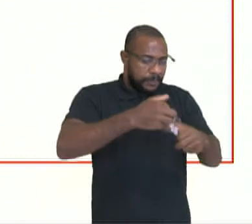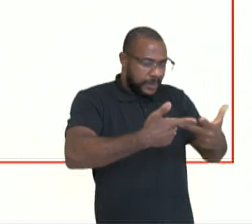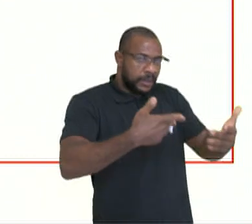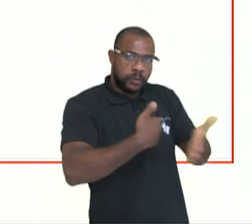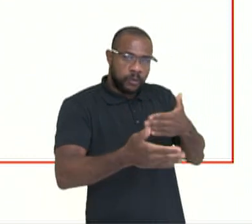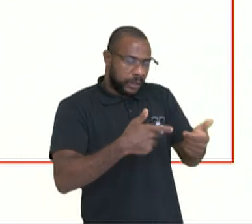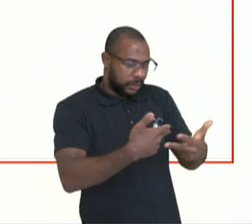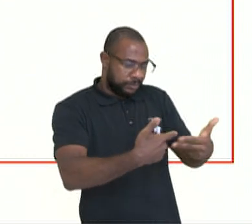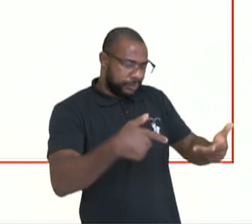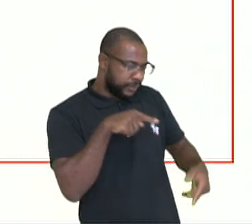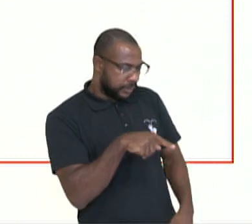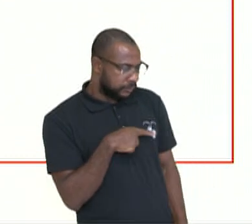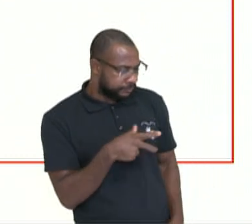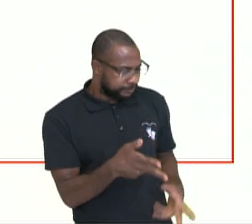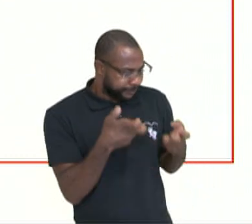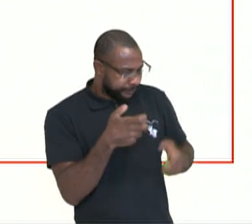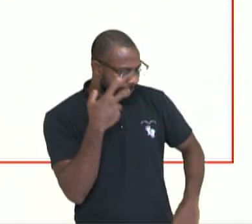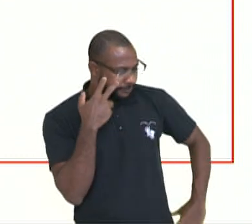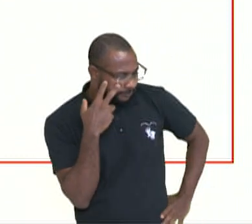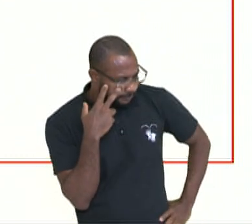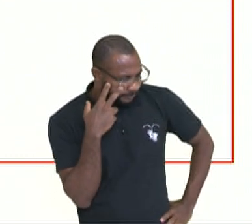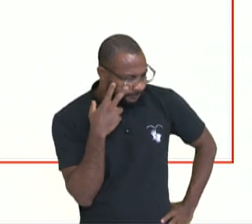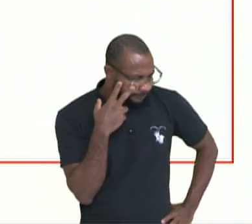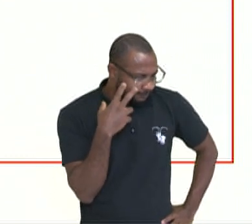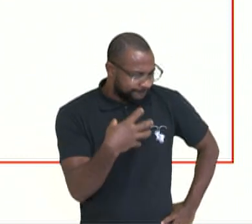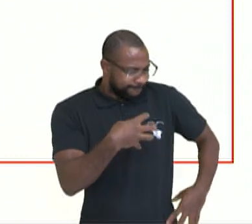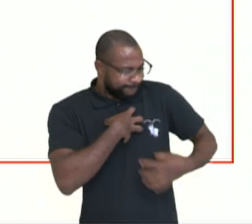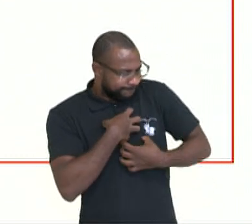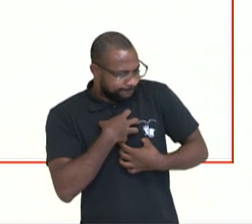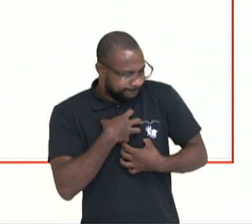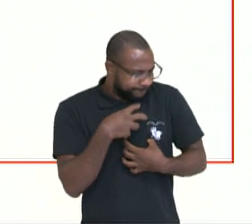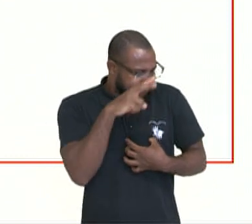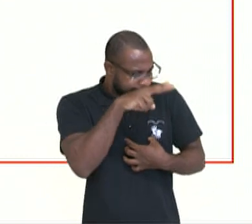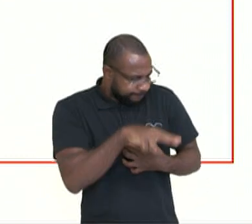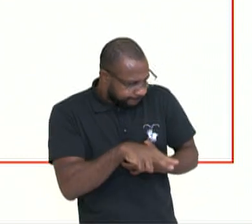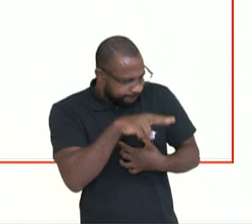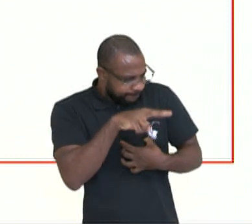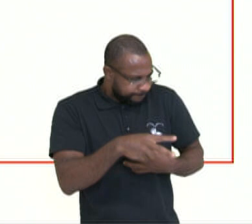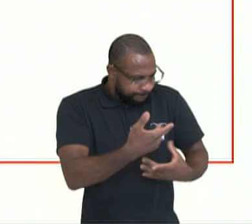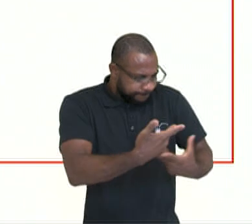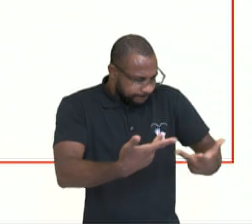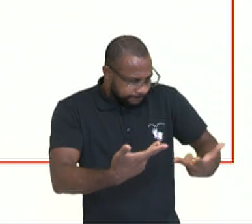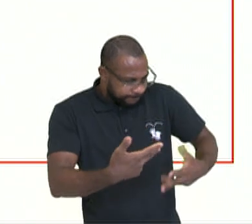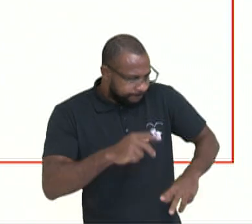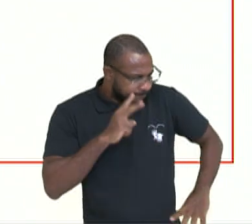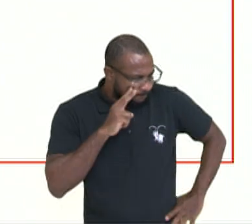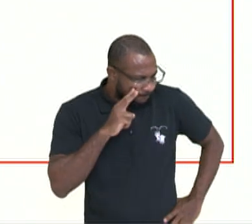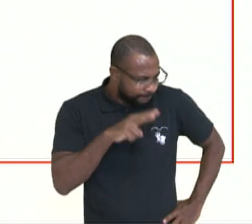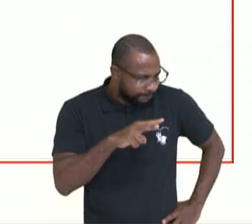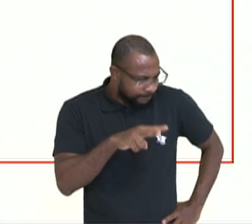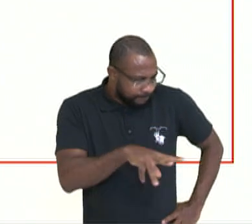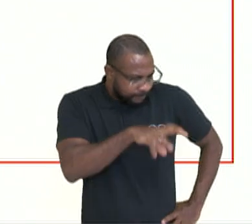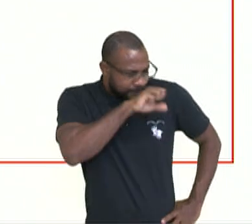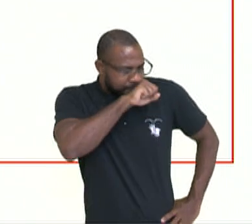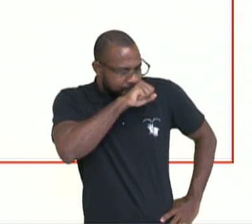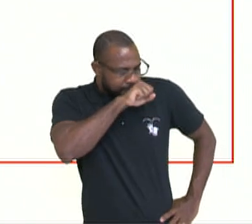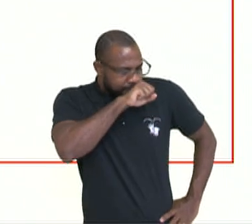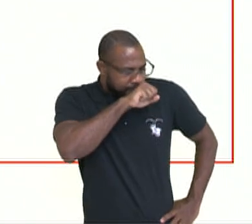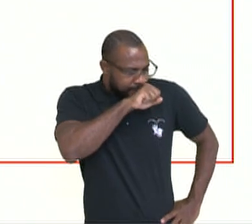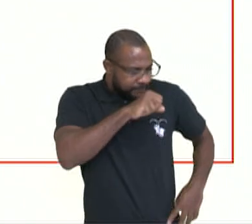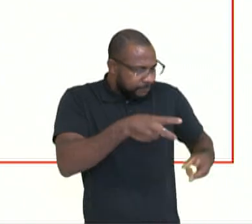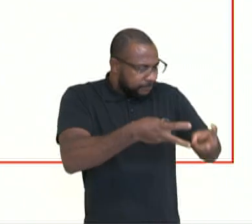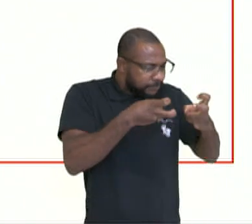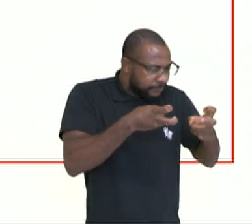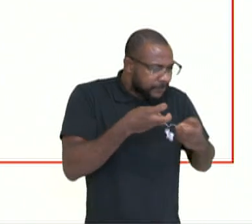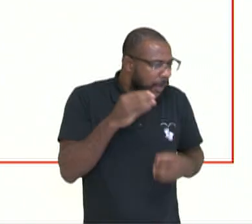qualquer, você se depara com ele, os seus sentidos, o teu olhar, o teu olfato, o